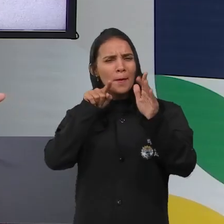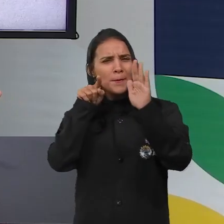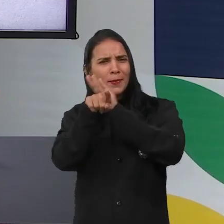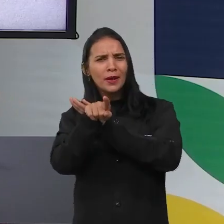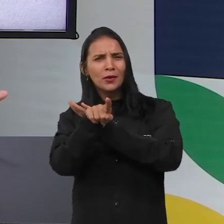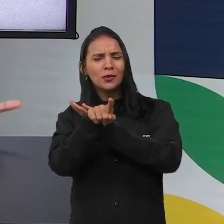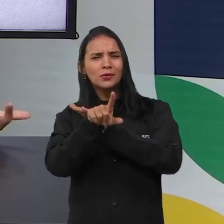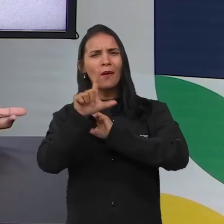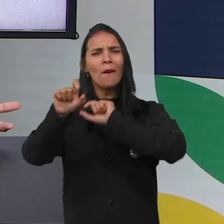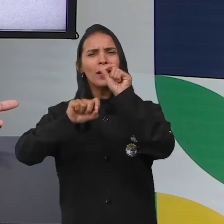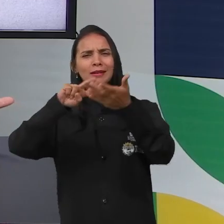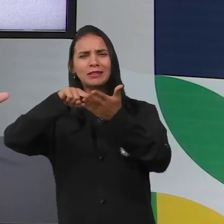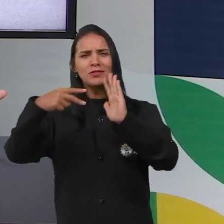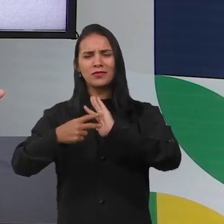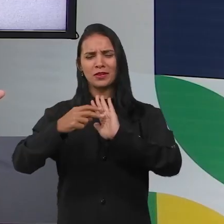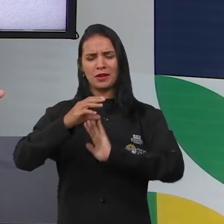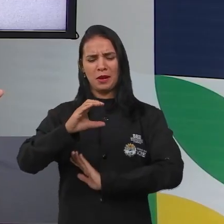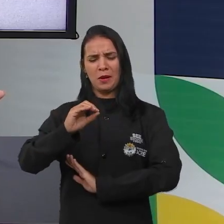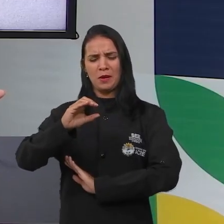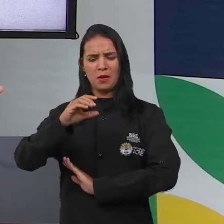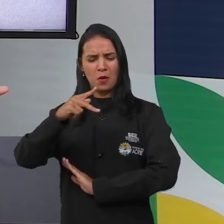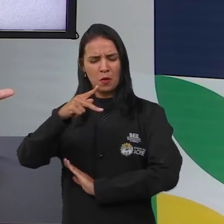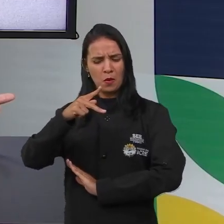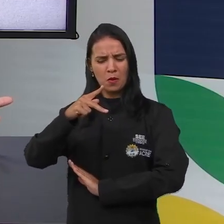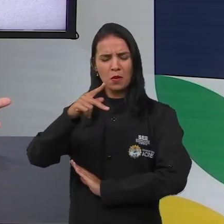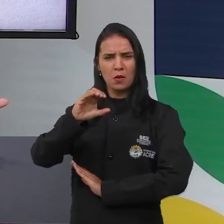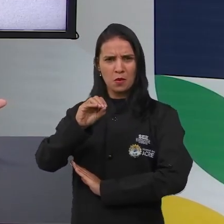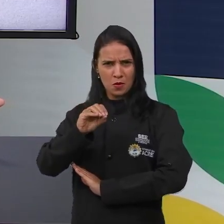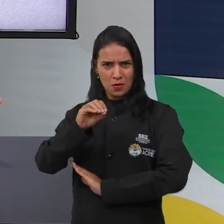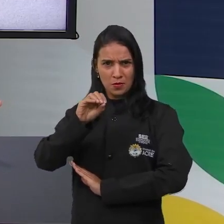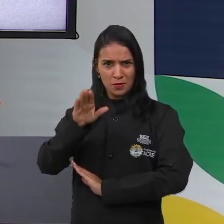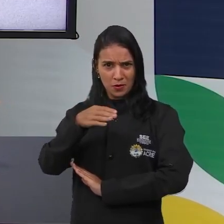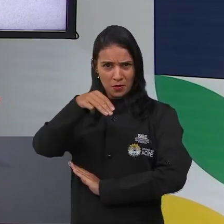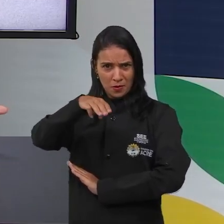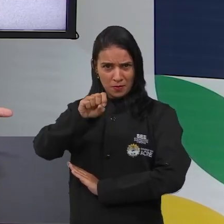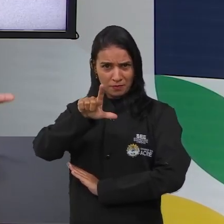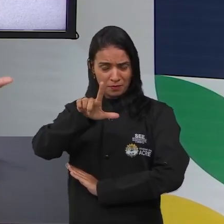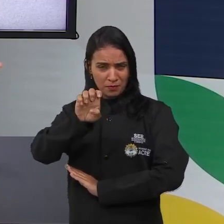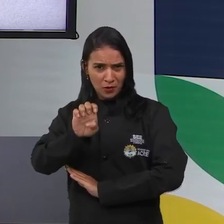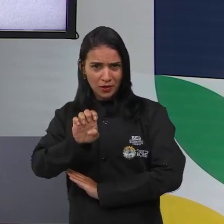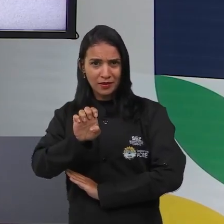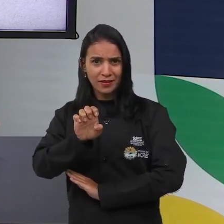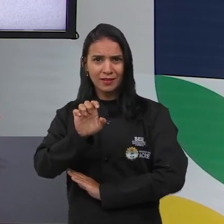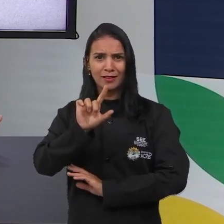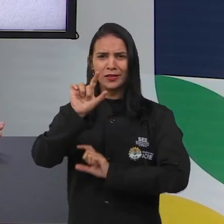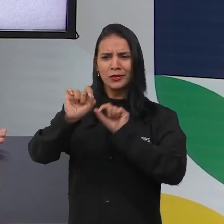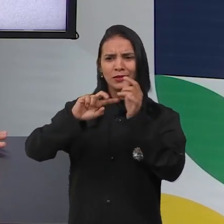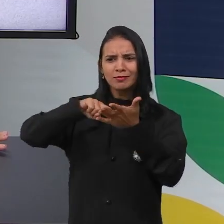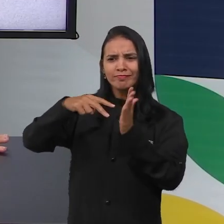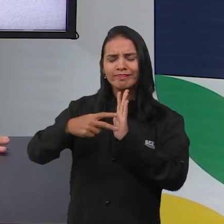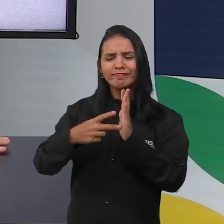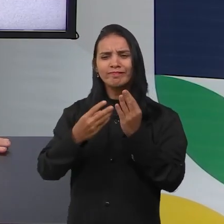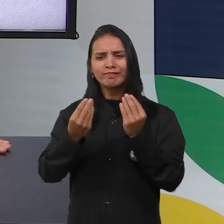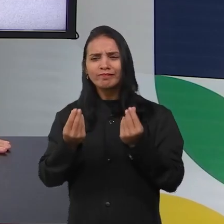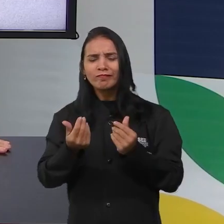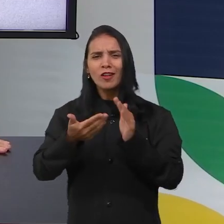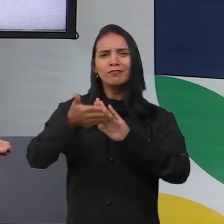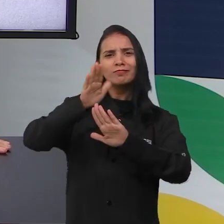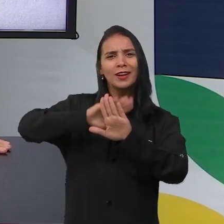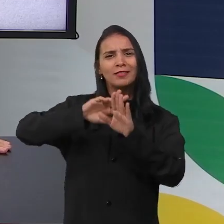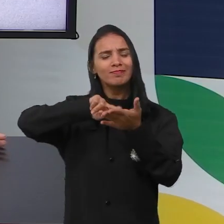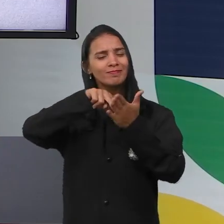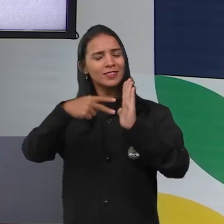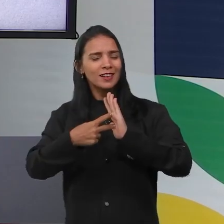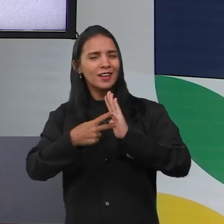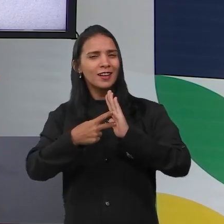corpo mole aí, o que será que ele quis dizer? Ou como será que a professora